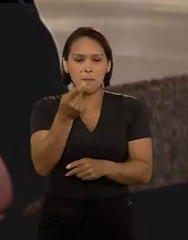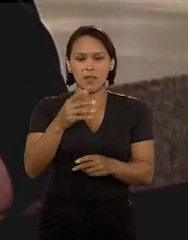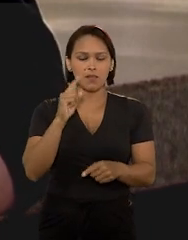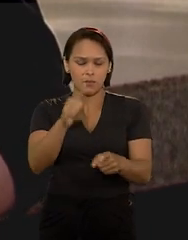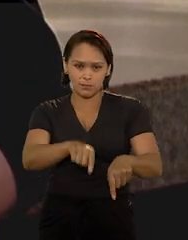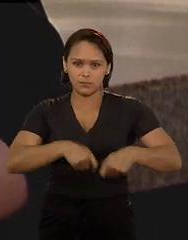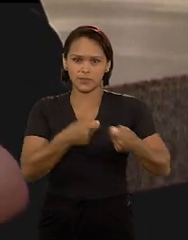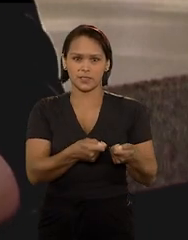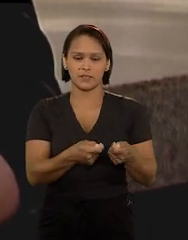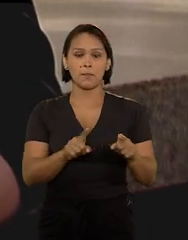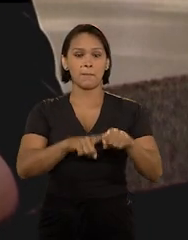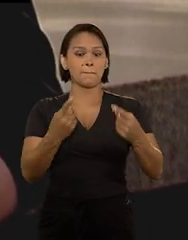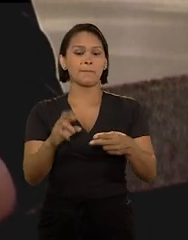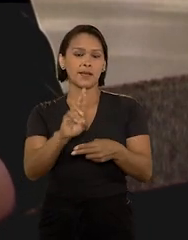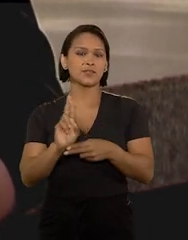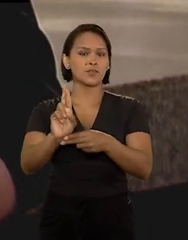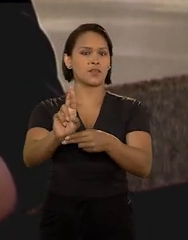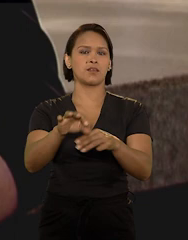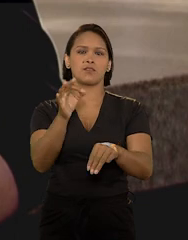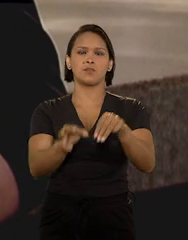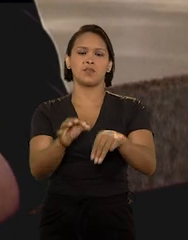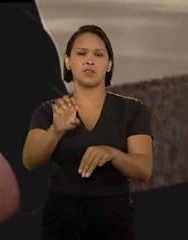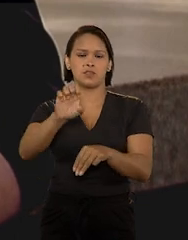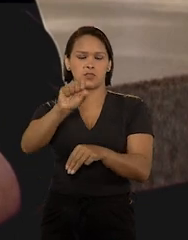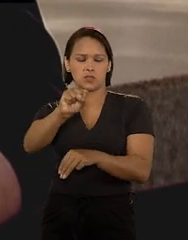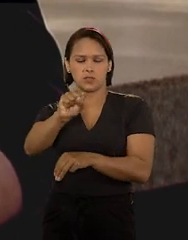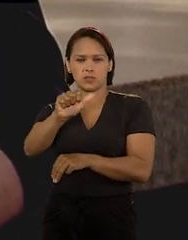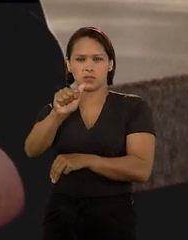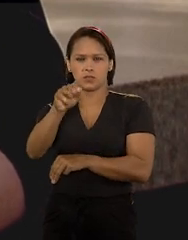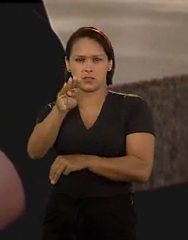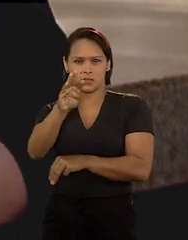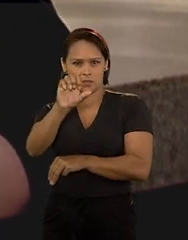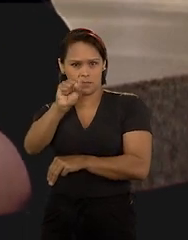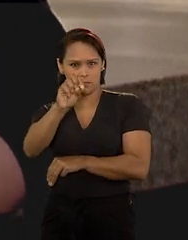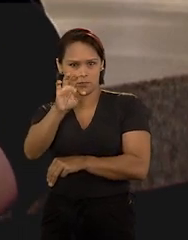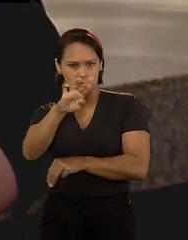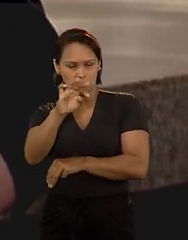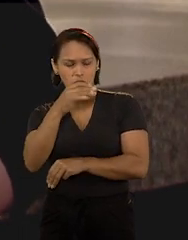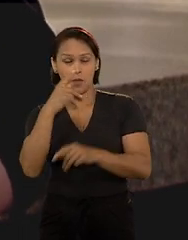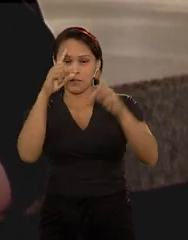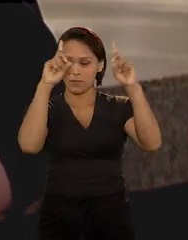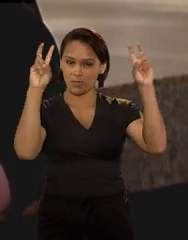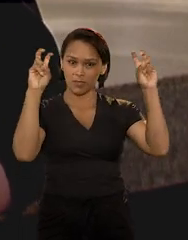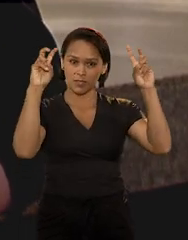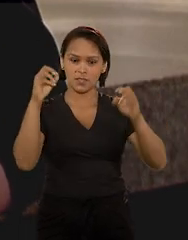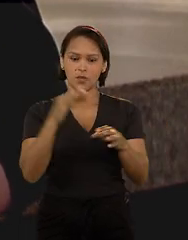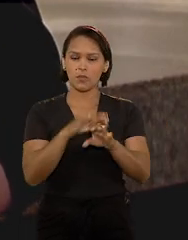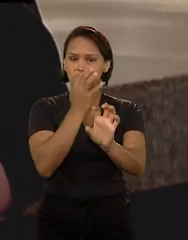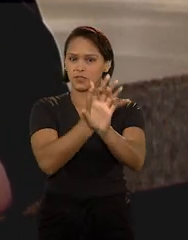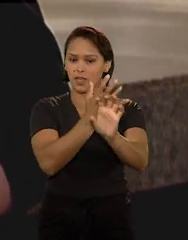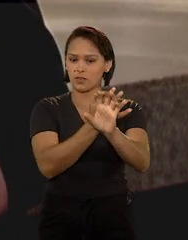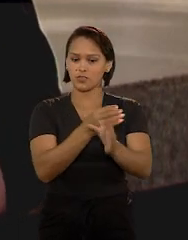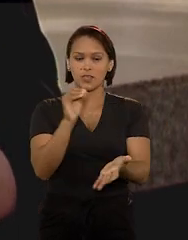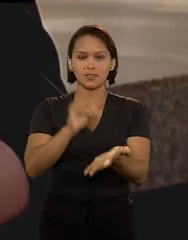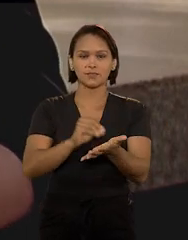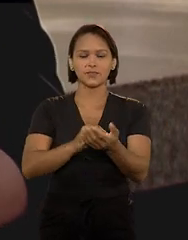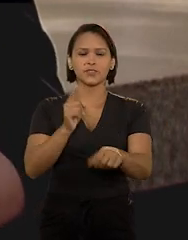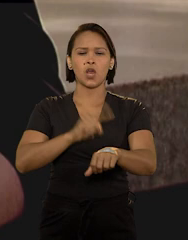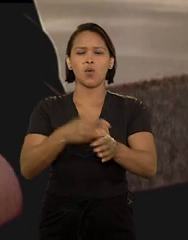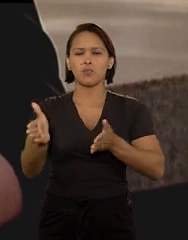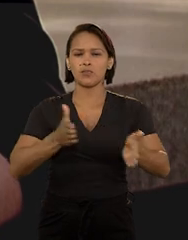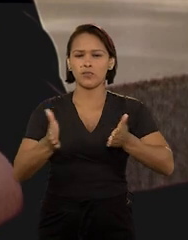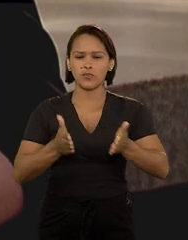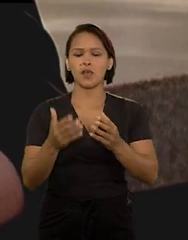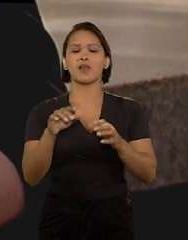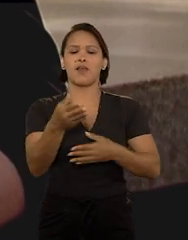da defesa. Mas o relator do habeas corpus, ministro Sebastião Reis Júnior, destacou que a audiência ocorre em tempo real, permitindo